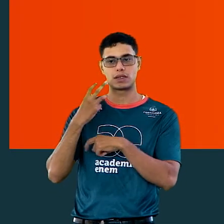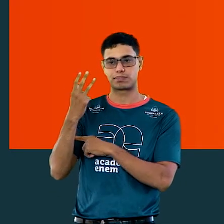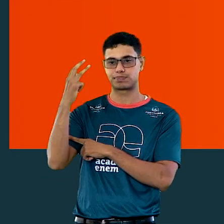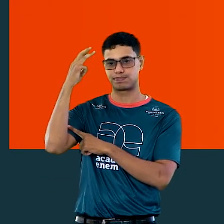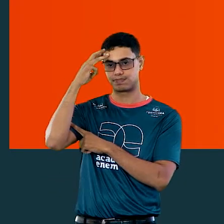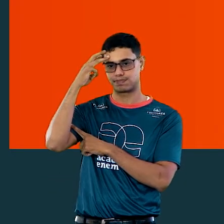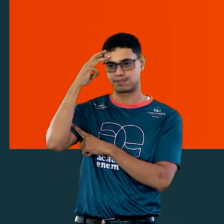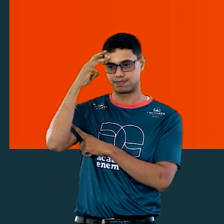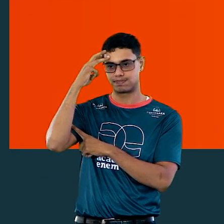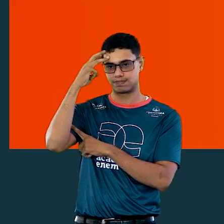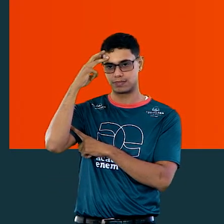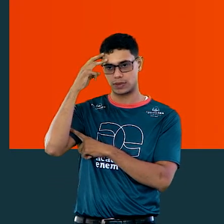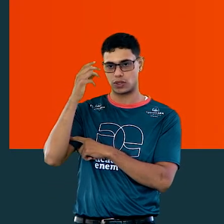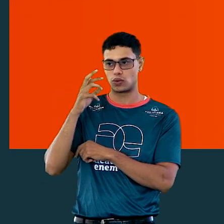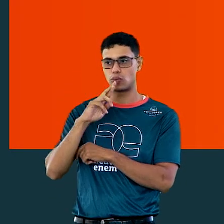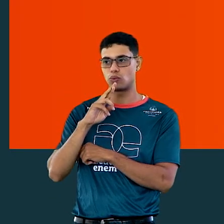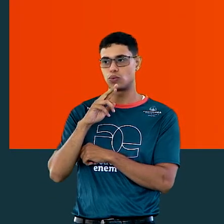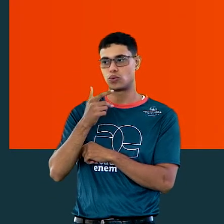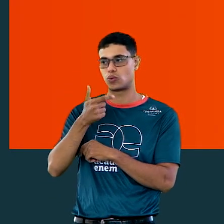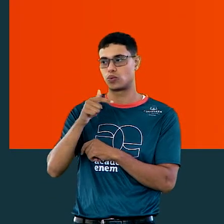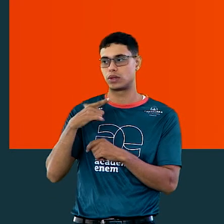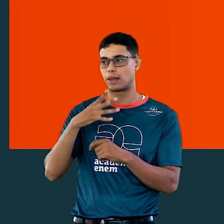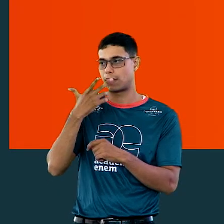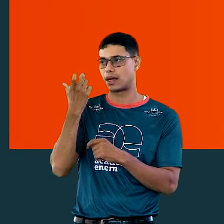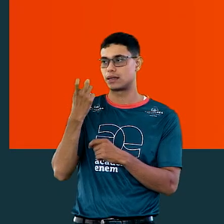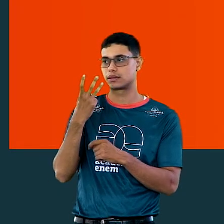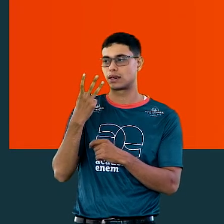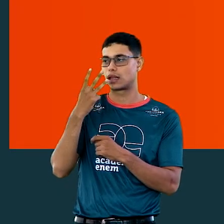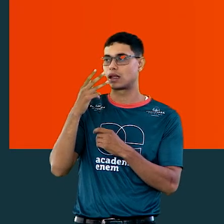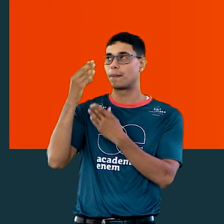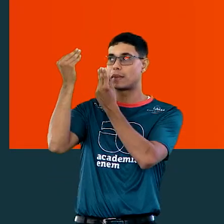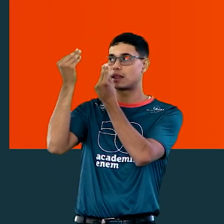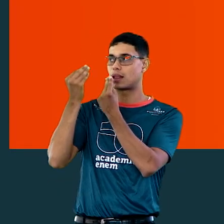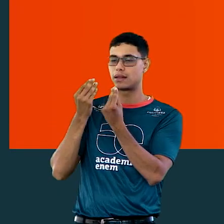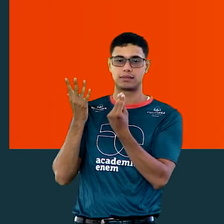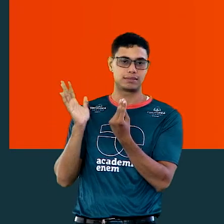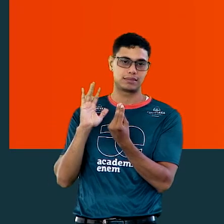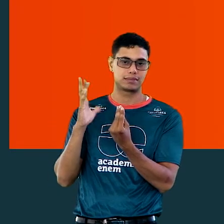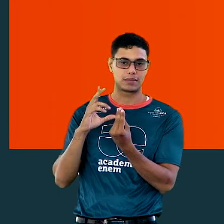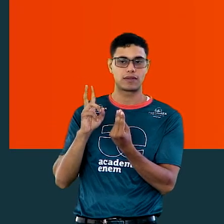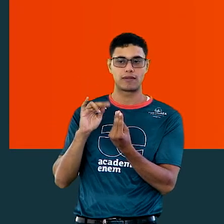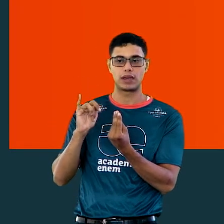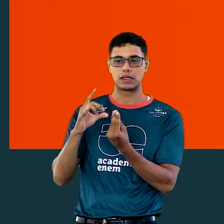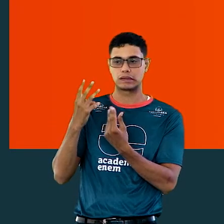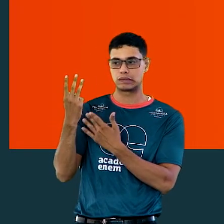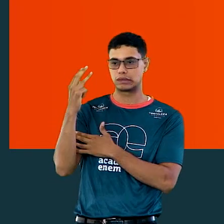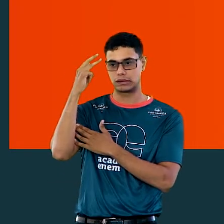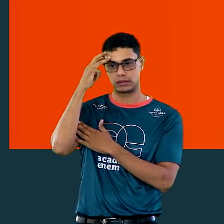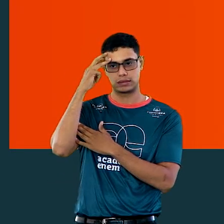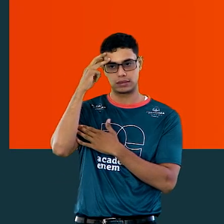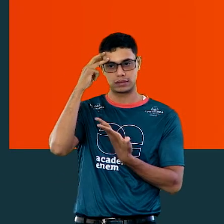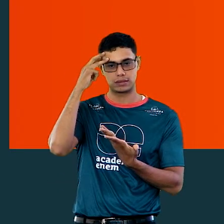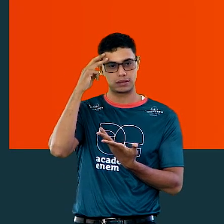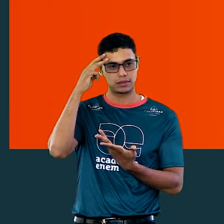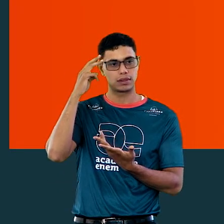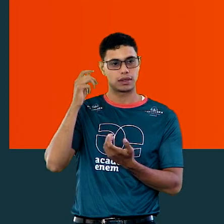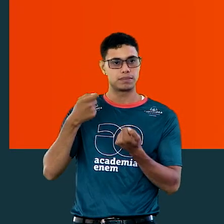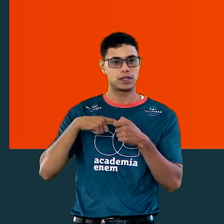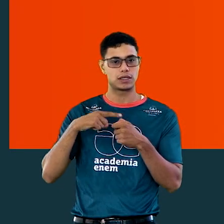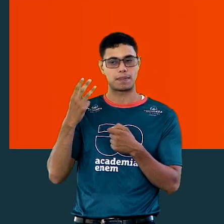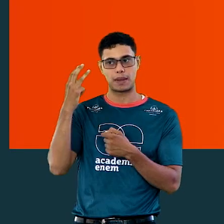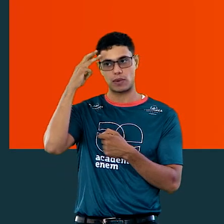funções. Não vai cair do céu não, vai pessoal? Não vai não. Certo? Então vocês vão ter que pelo menos memorizar as 3